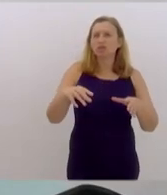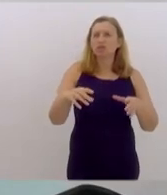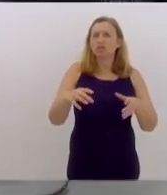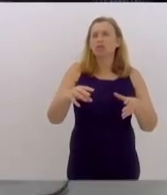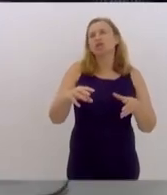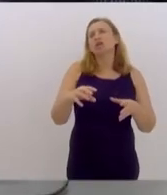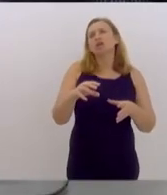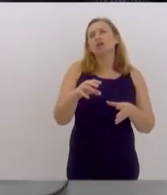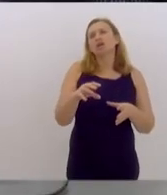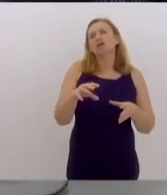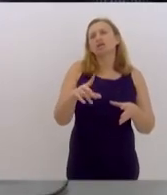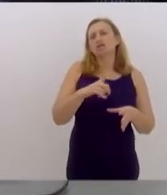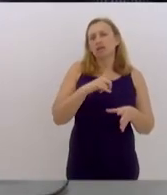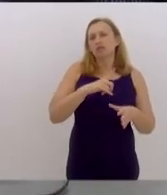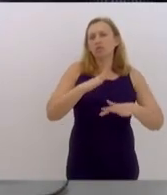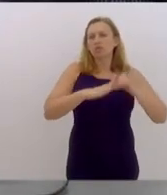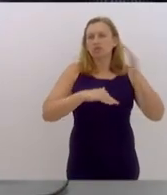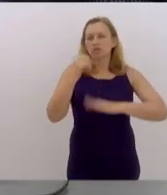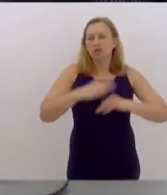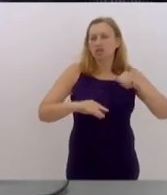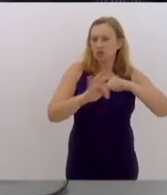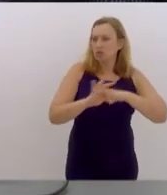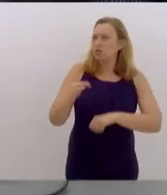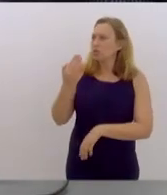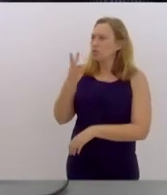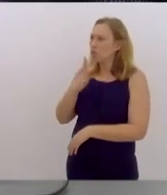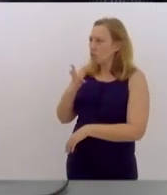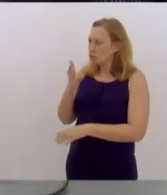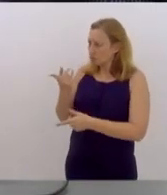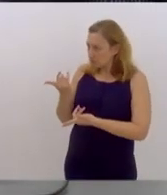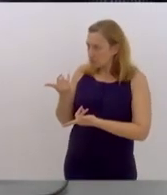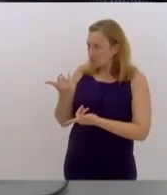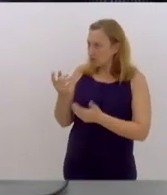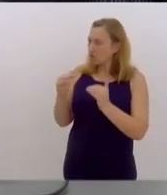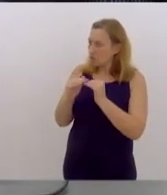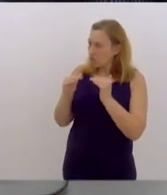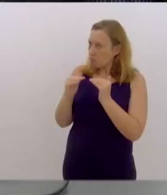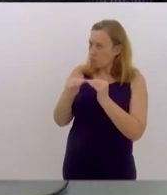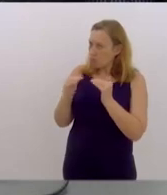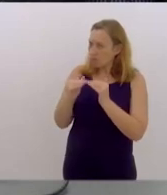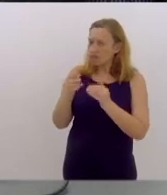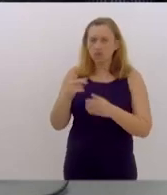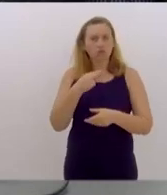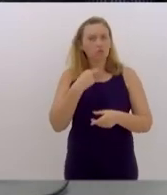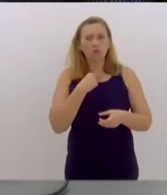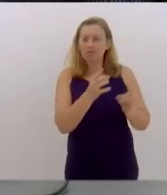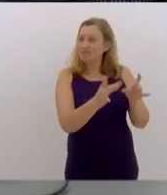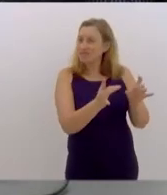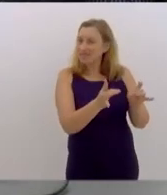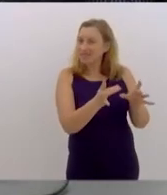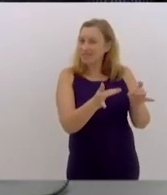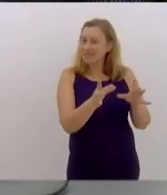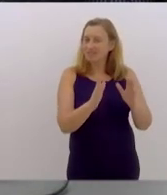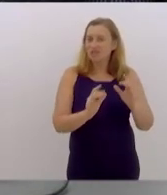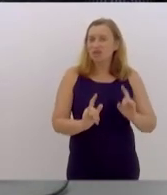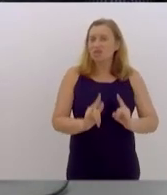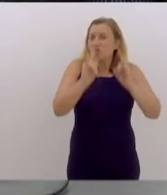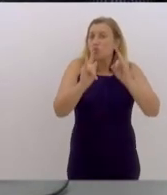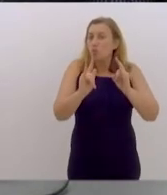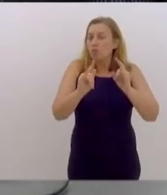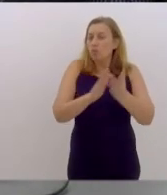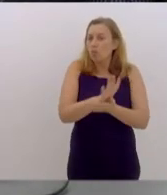Mas você concorda os pontos que nesse quisito se colocam muito claro que não poderá ser comercializado e vendido o imóvel nenhum